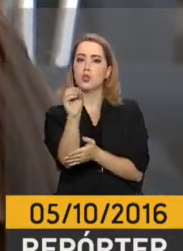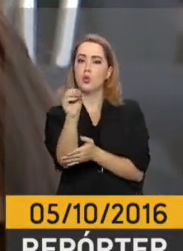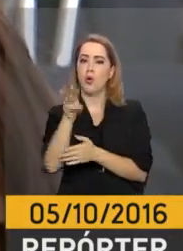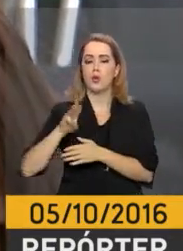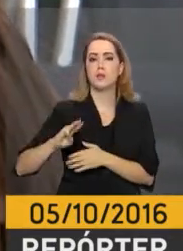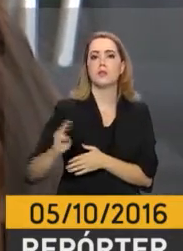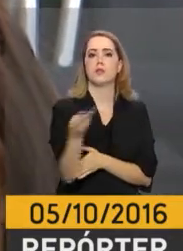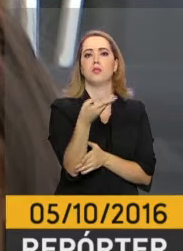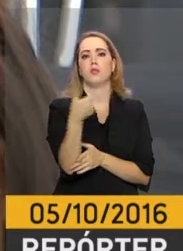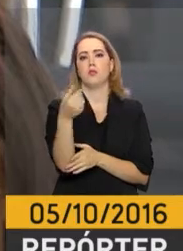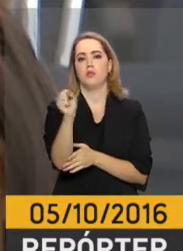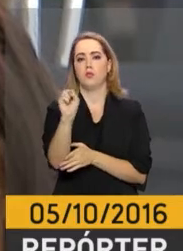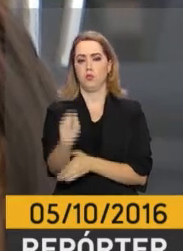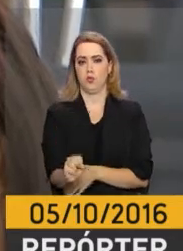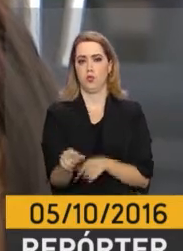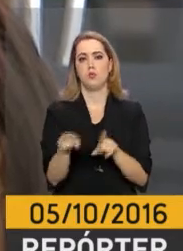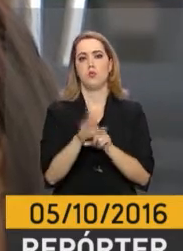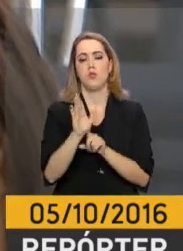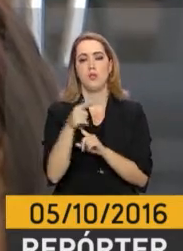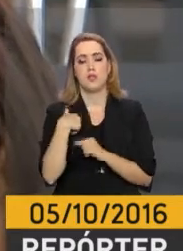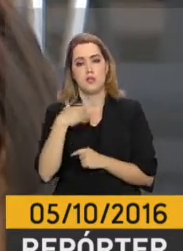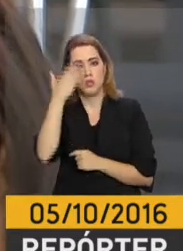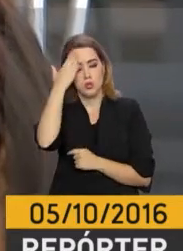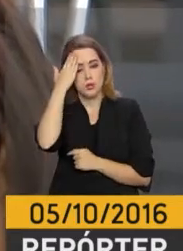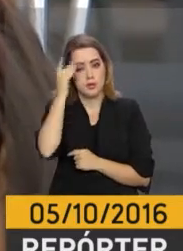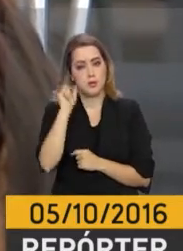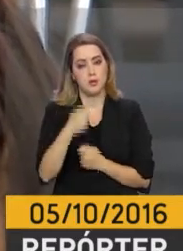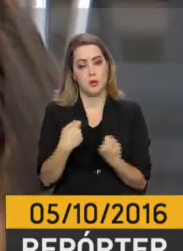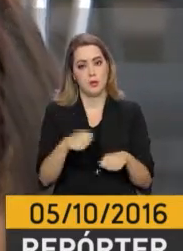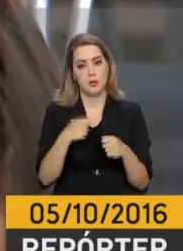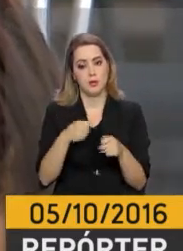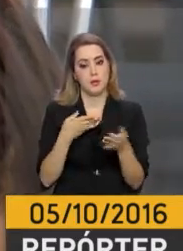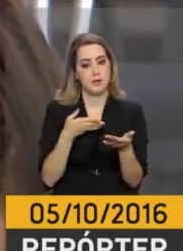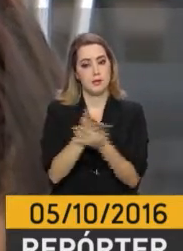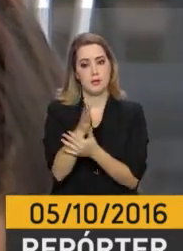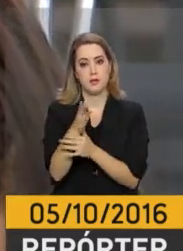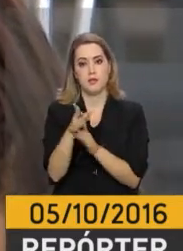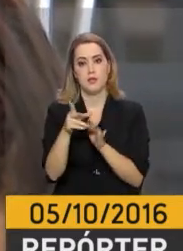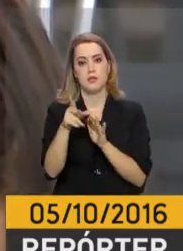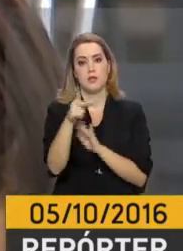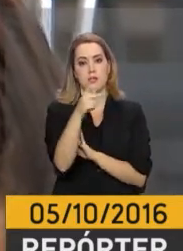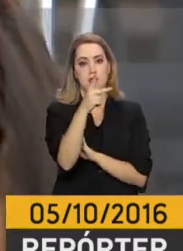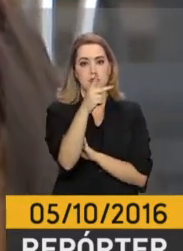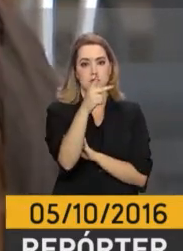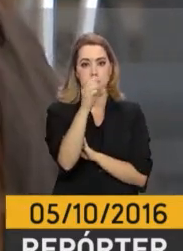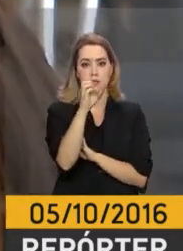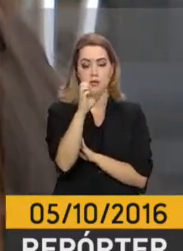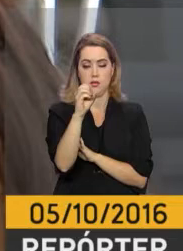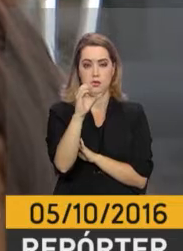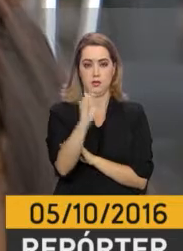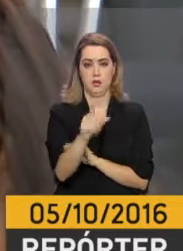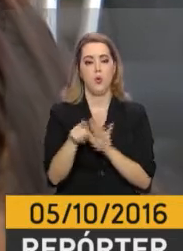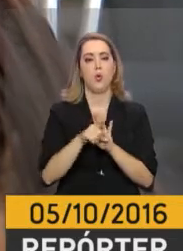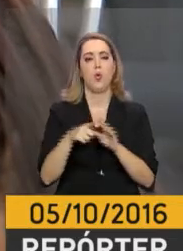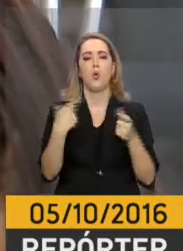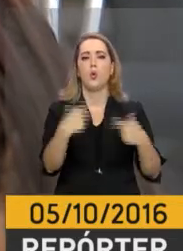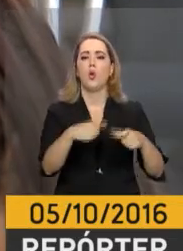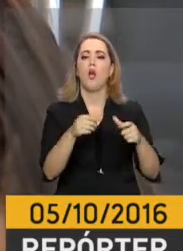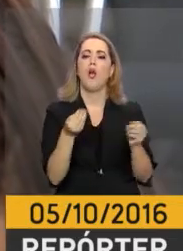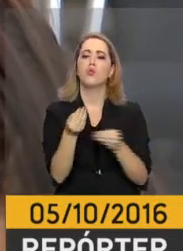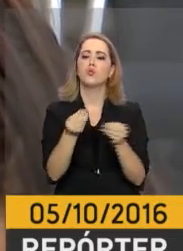sabe que o governo vai tentar aprovar a pec dos gastos públicos que entender de onde foi